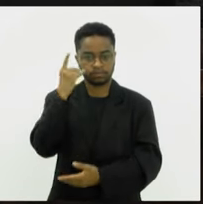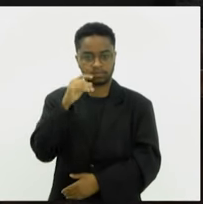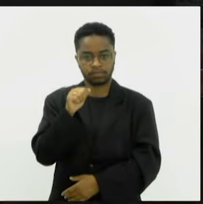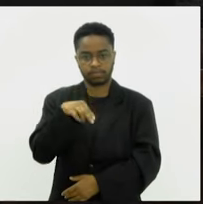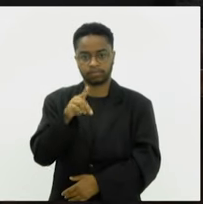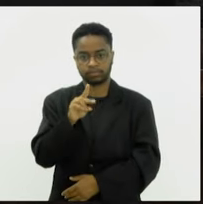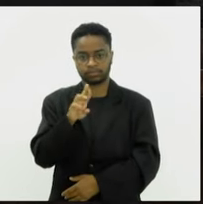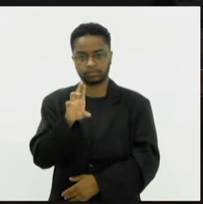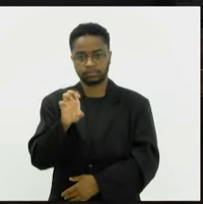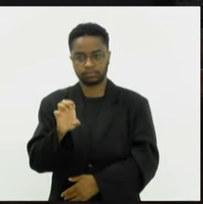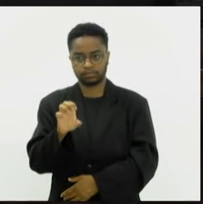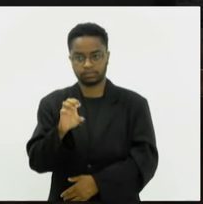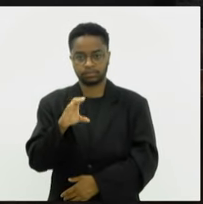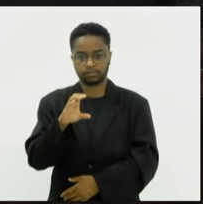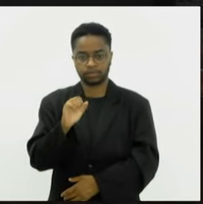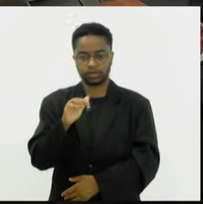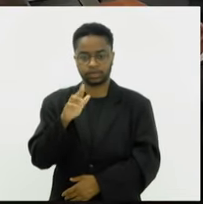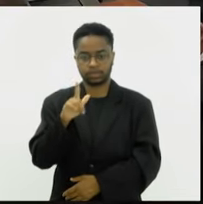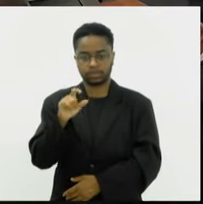Correia.